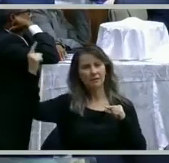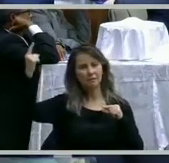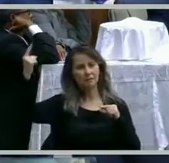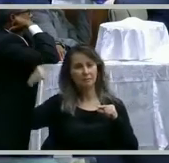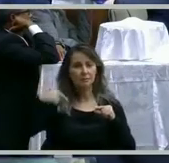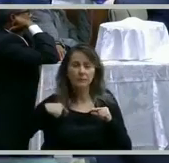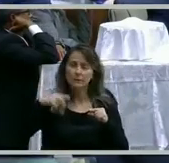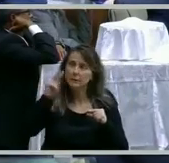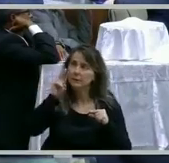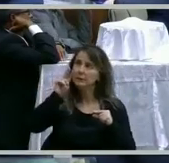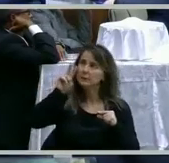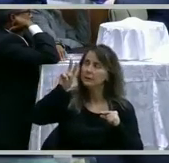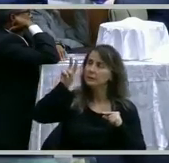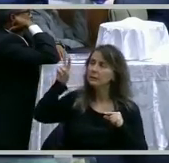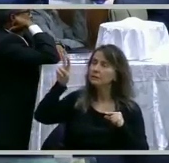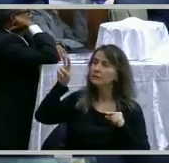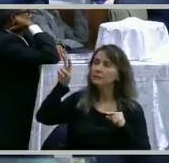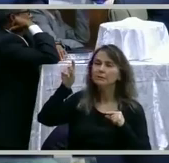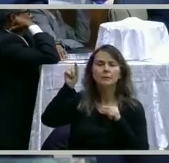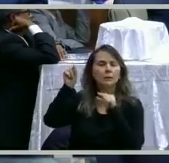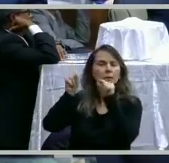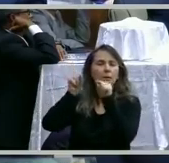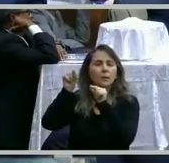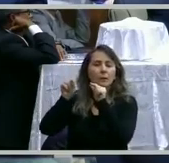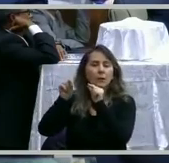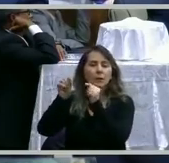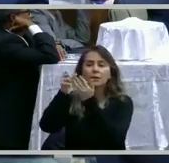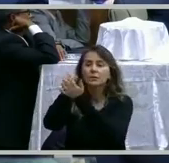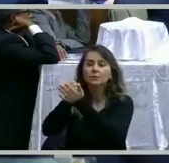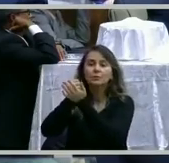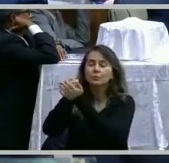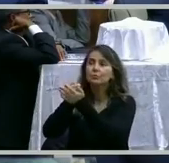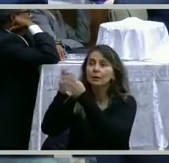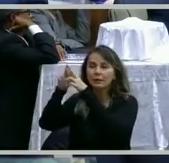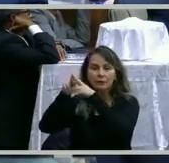De onde me virá o socorro?